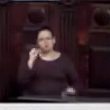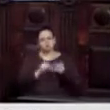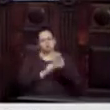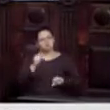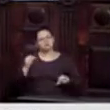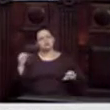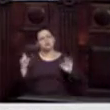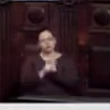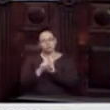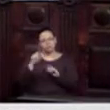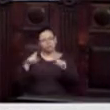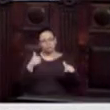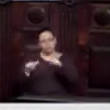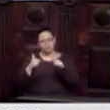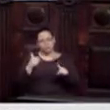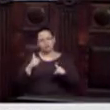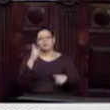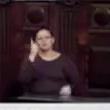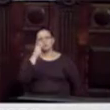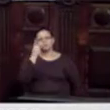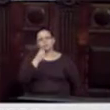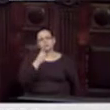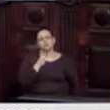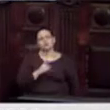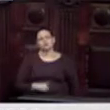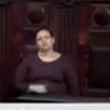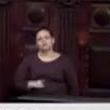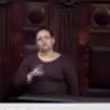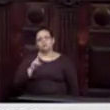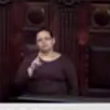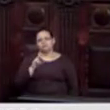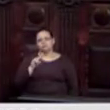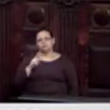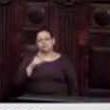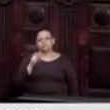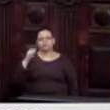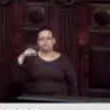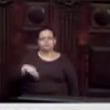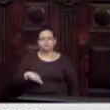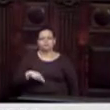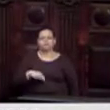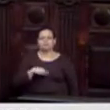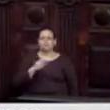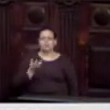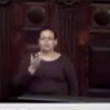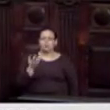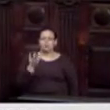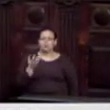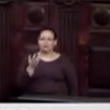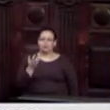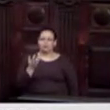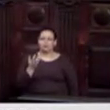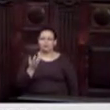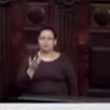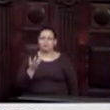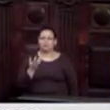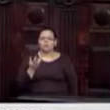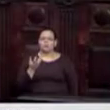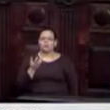legislação trabalhista? Deputada Rechuan, que é médica, e agora querer que a mulher